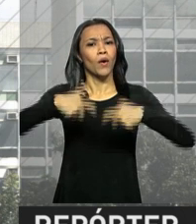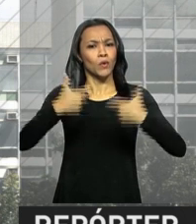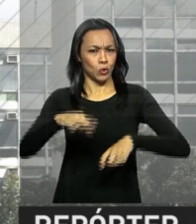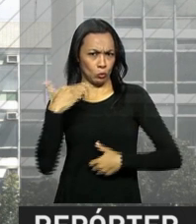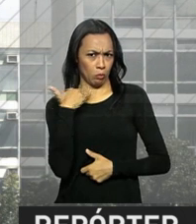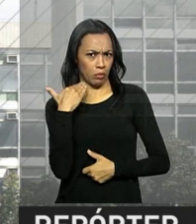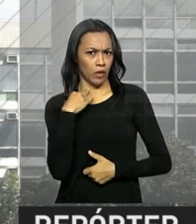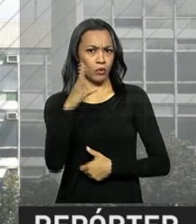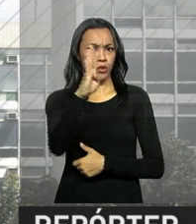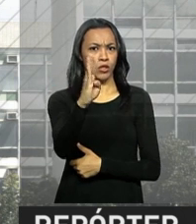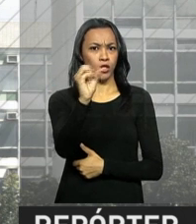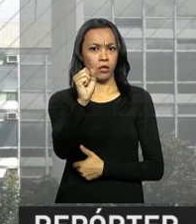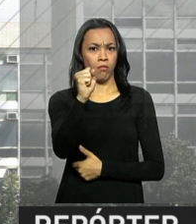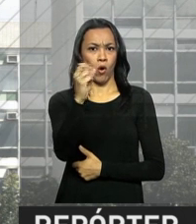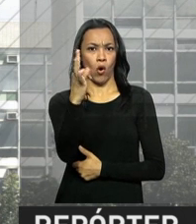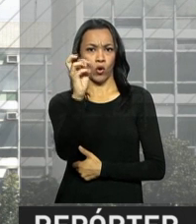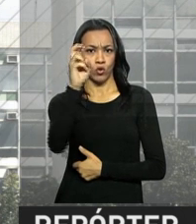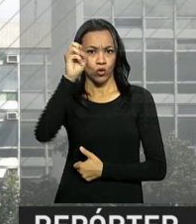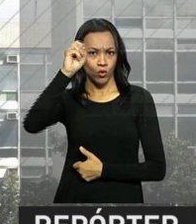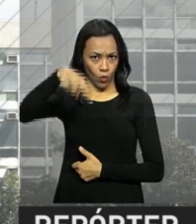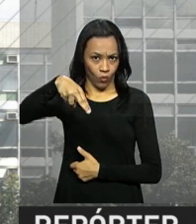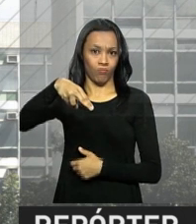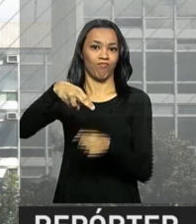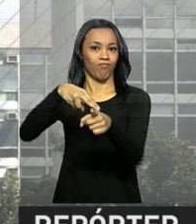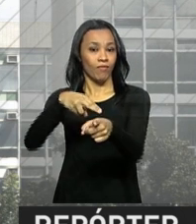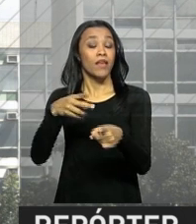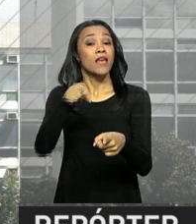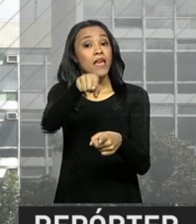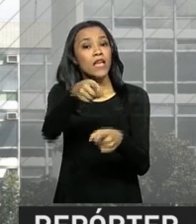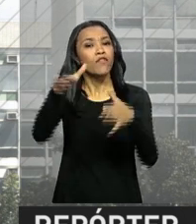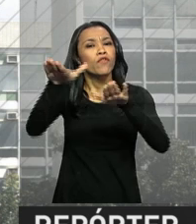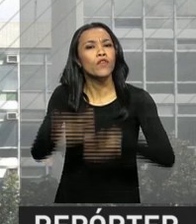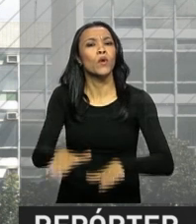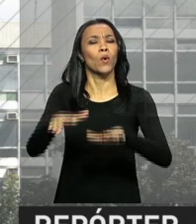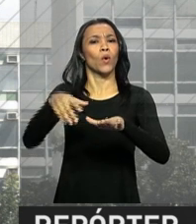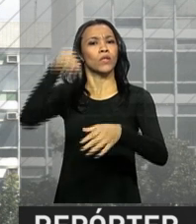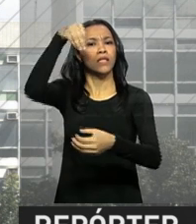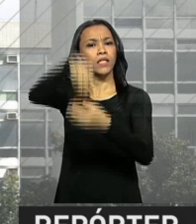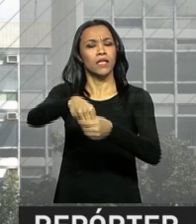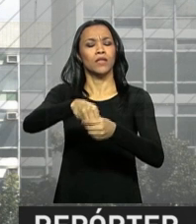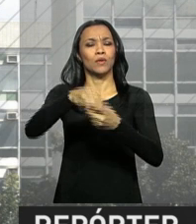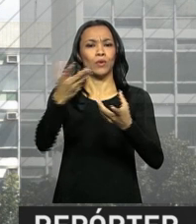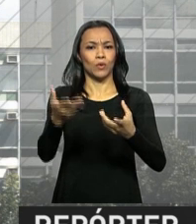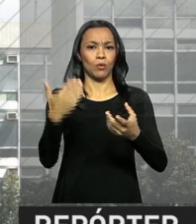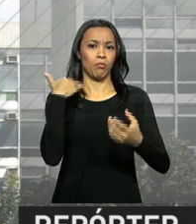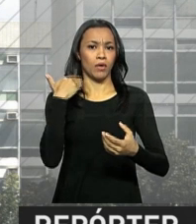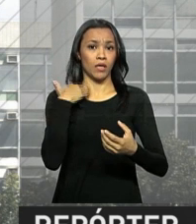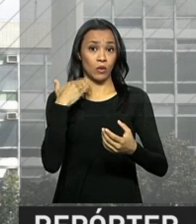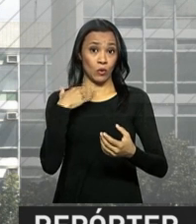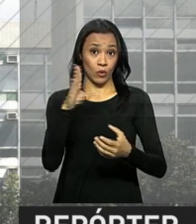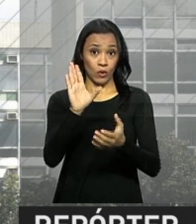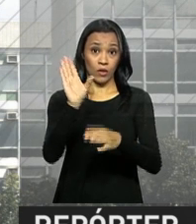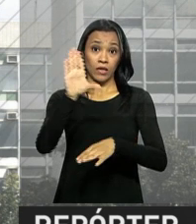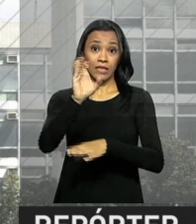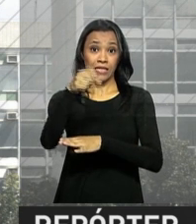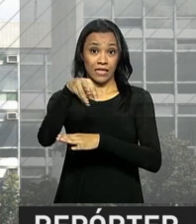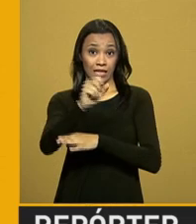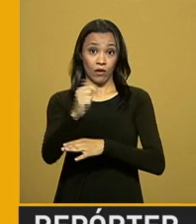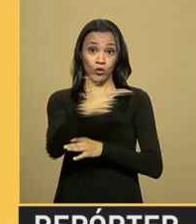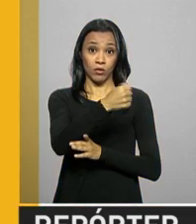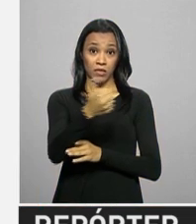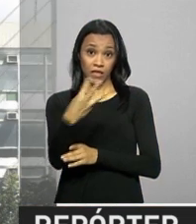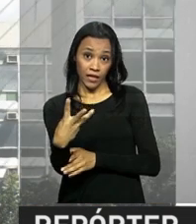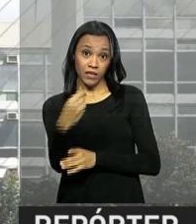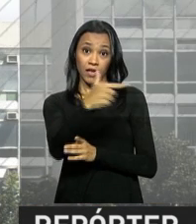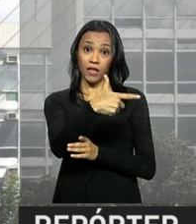e chegou à presidência mundial da instituição. Ficou no comando do Banco Central de 2003 a 2011.